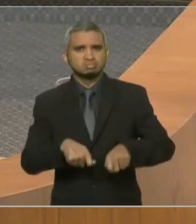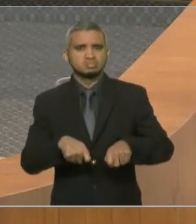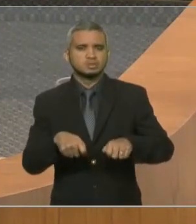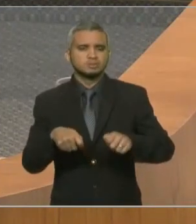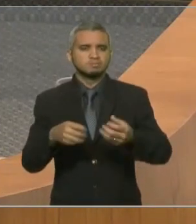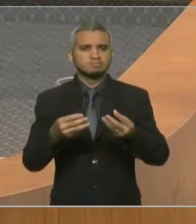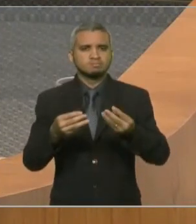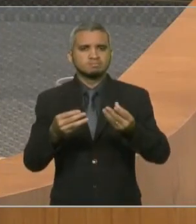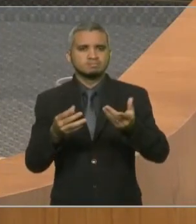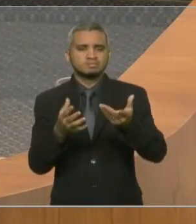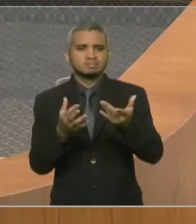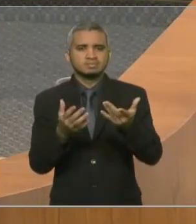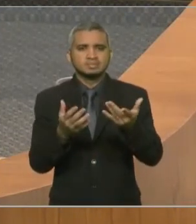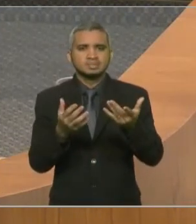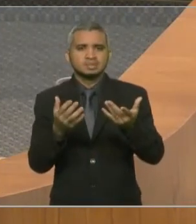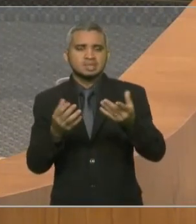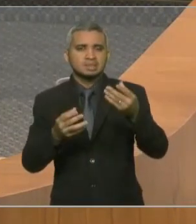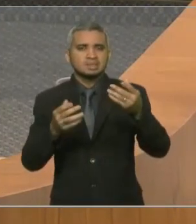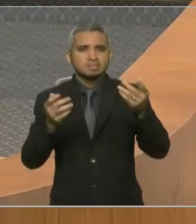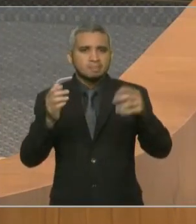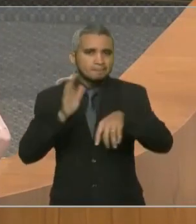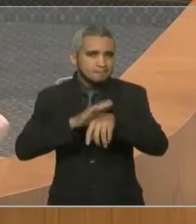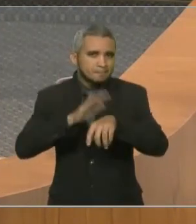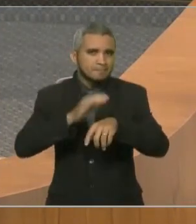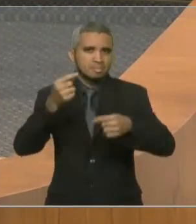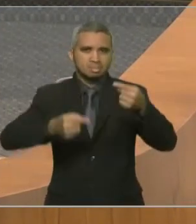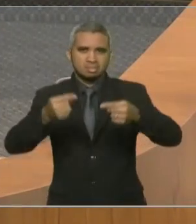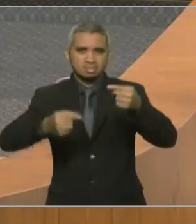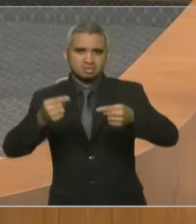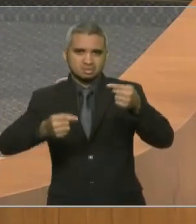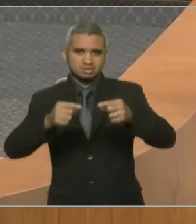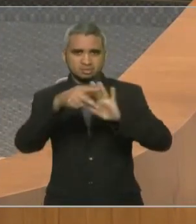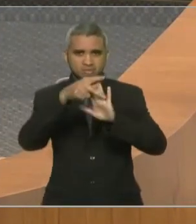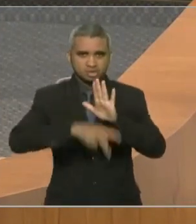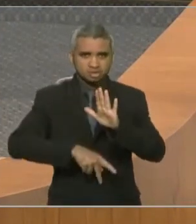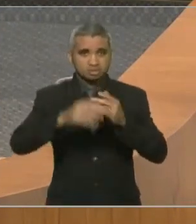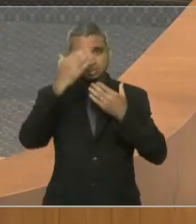flexibilidade para que a gente possa debater esse projeto. Então, muito obrigado, senhor presidente, muito obrigado, deputados e deputadas.